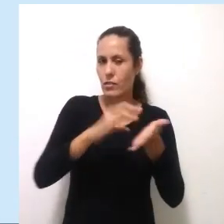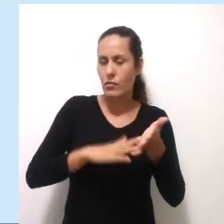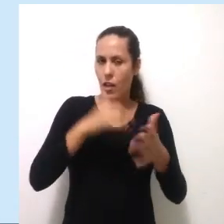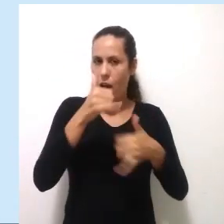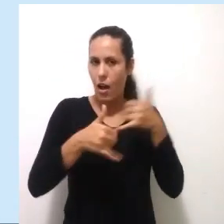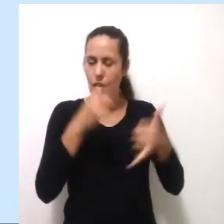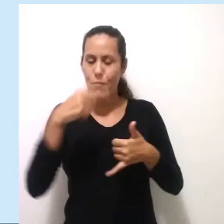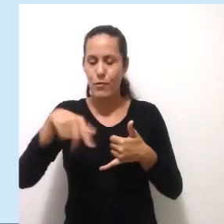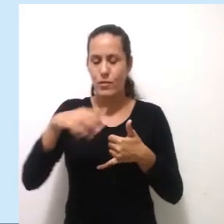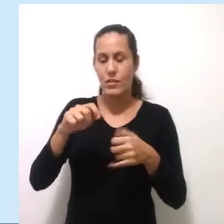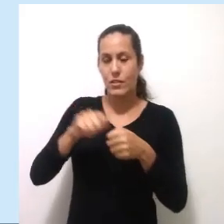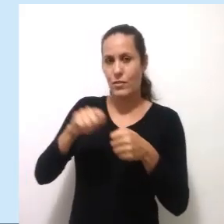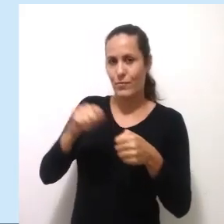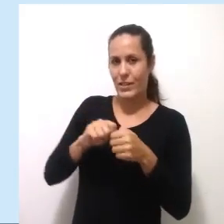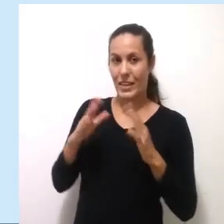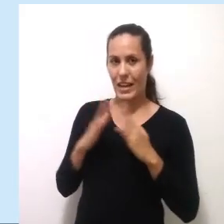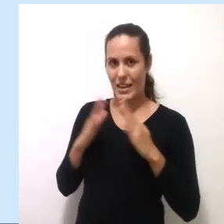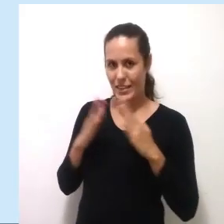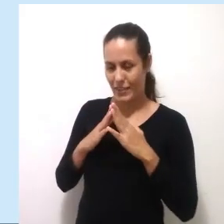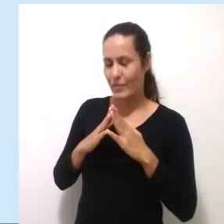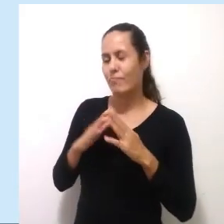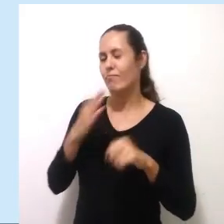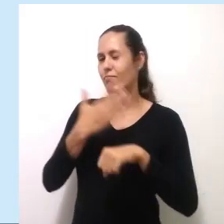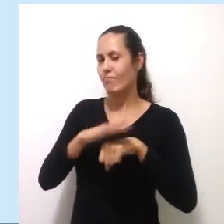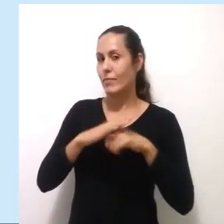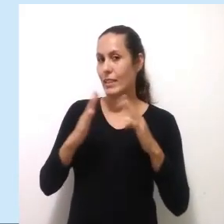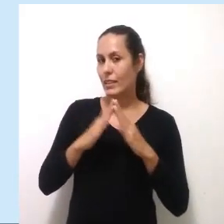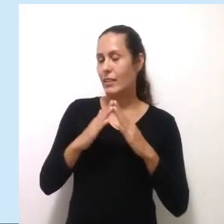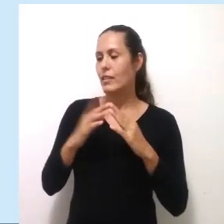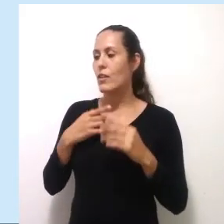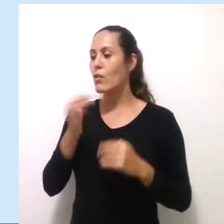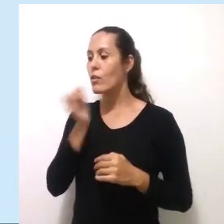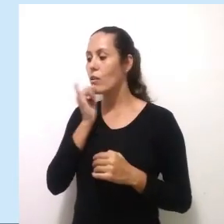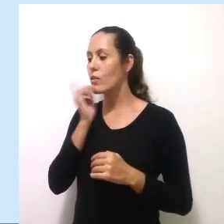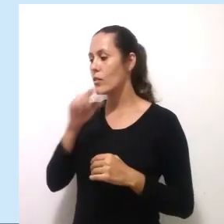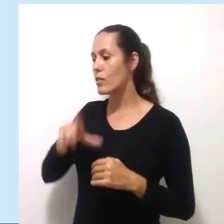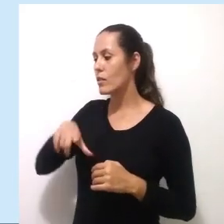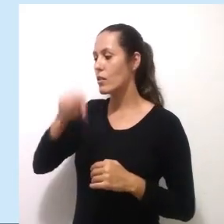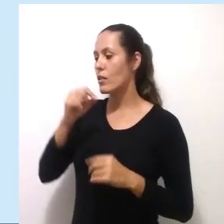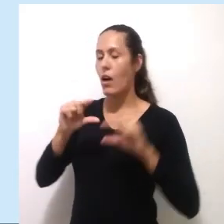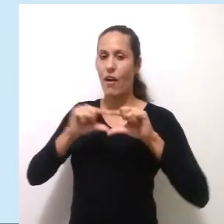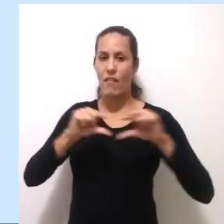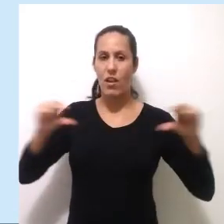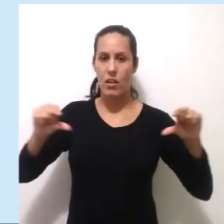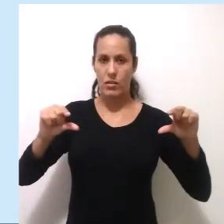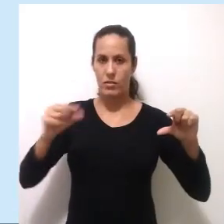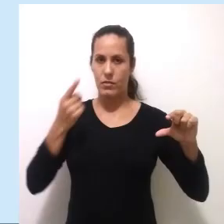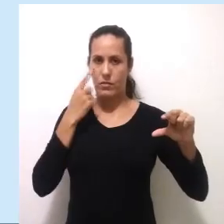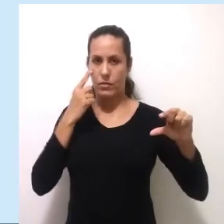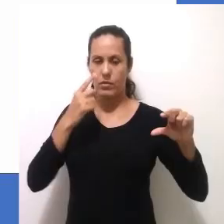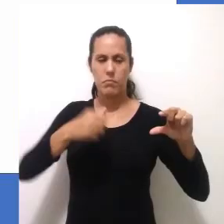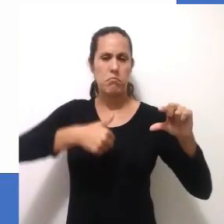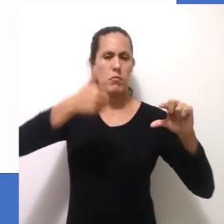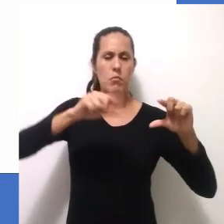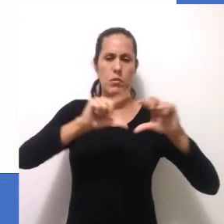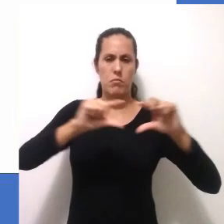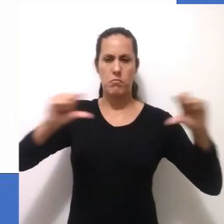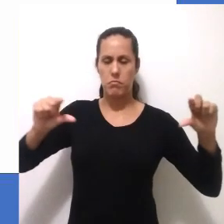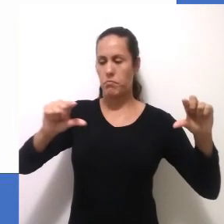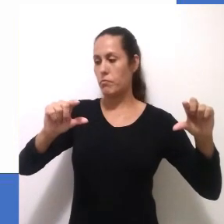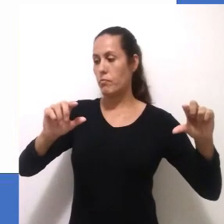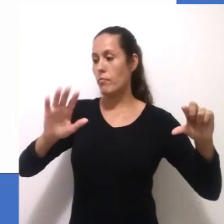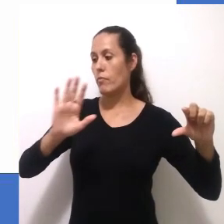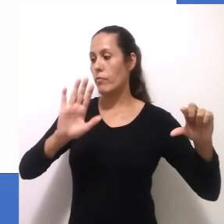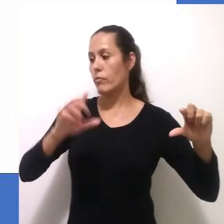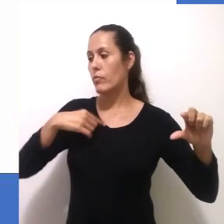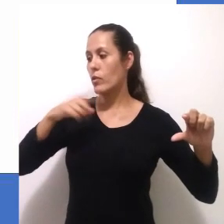deverzinho de casa para vocês fazerem, e eu vou usar o exemplo apenas da afirmativa. Olha só, eu escolhi